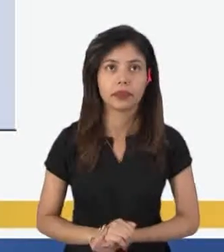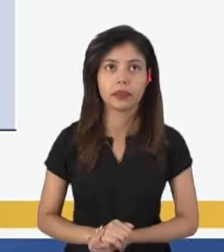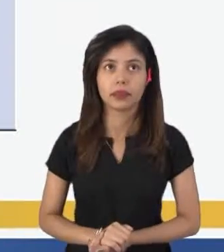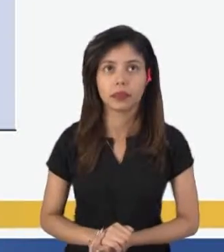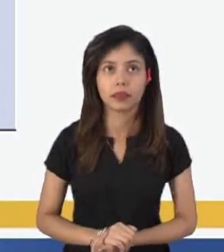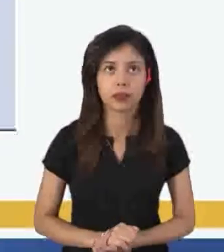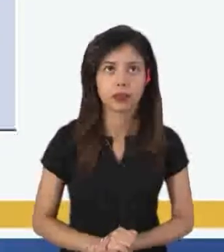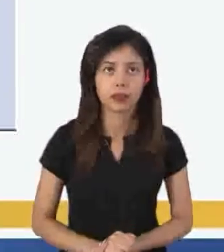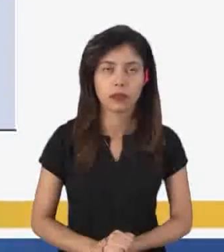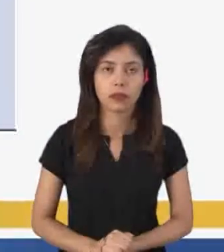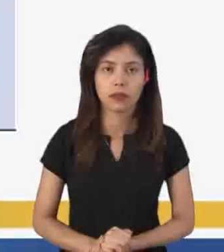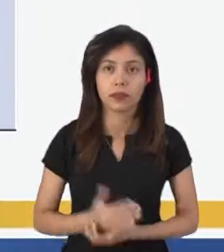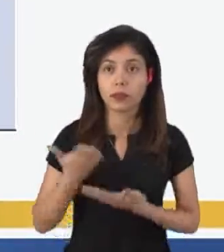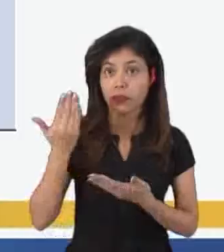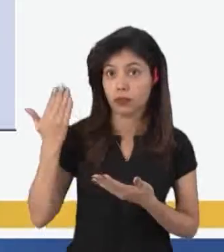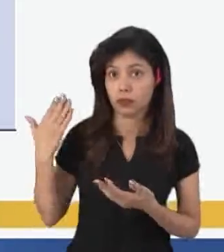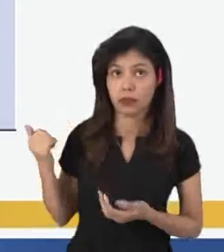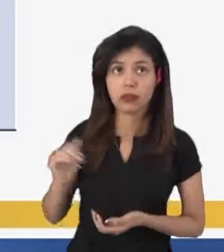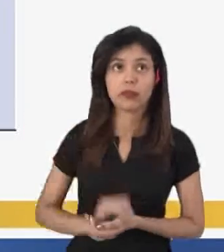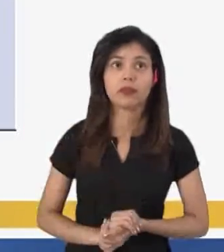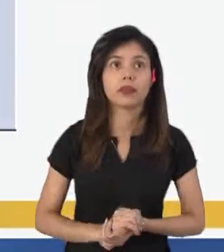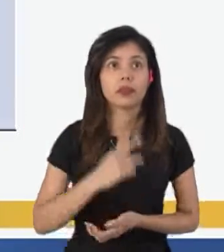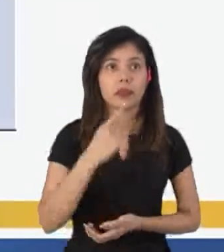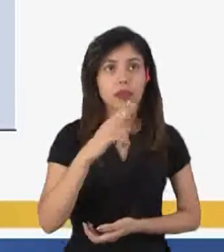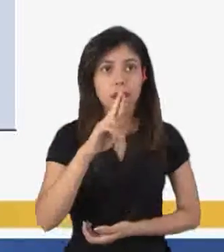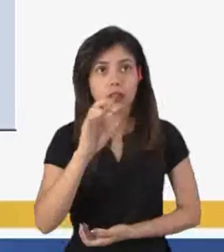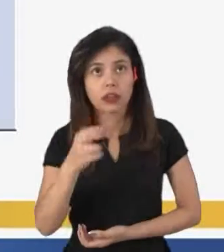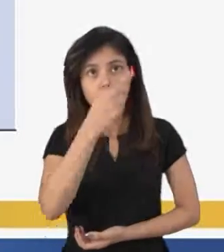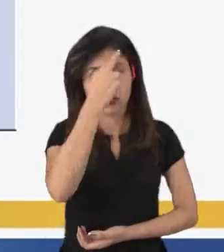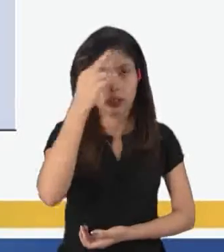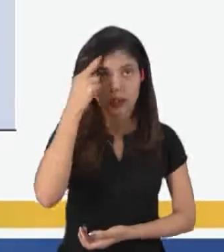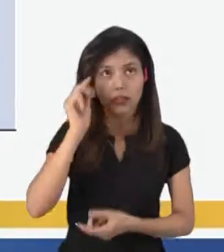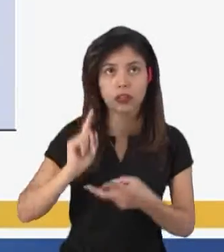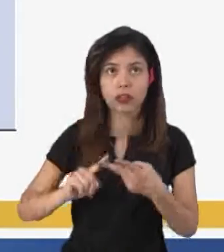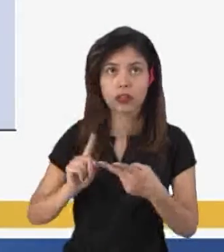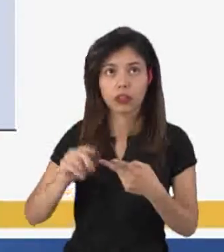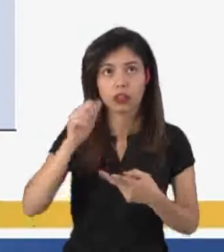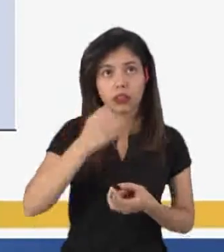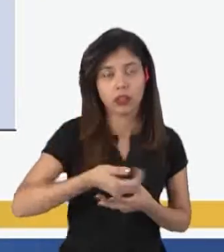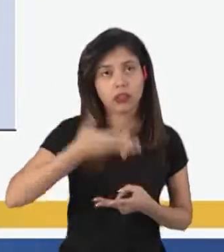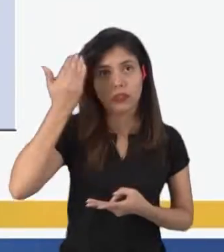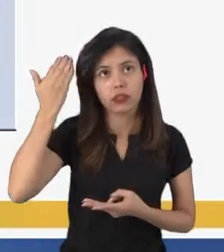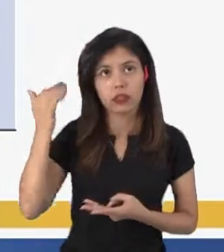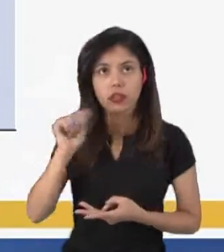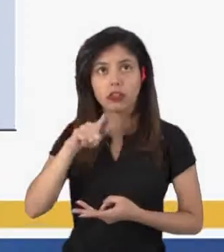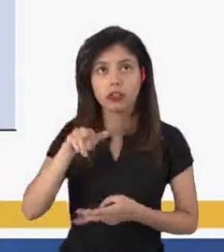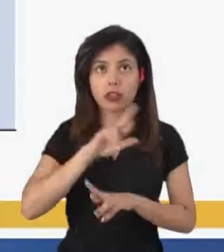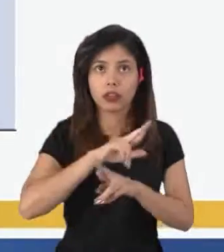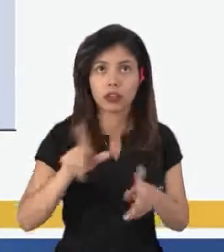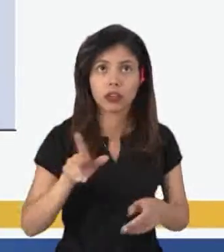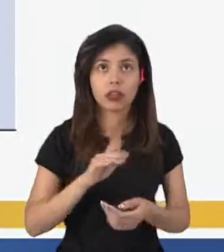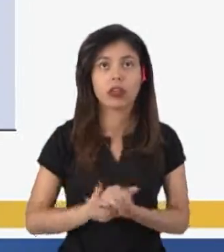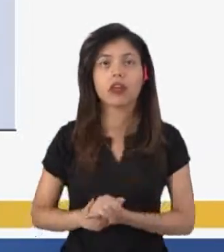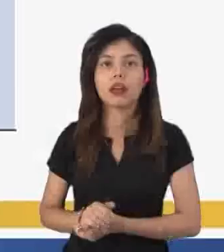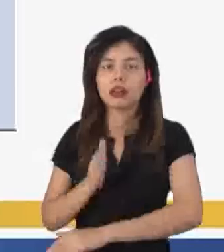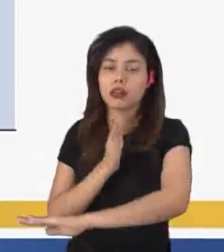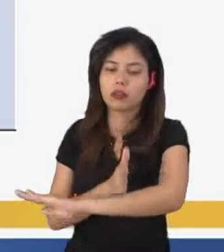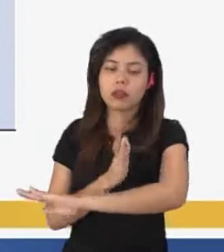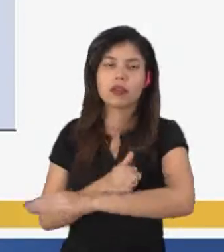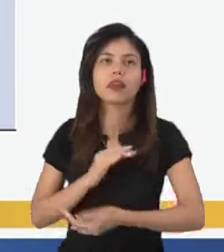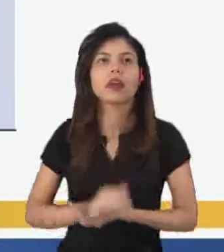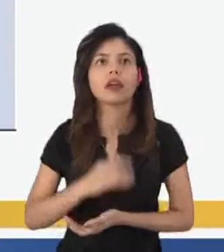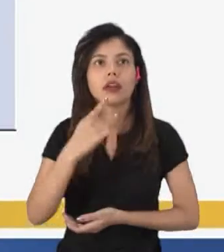arte e religião nos períodos da história, pré-história, antiguidade e idade moderna. Existem conceitos aí diferentes. Por exemplo,